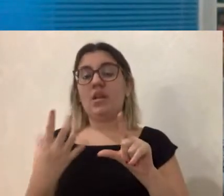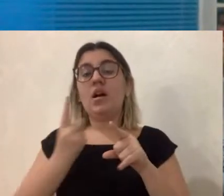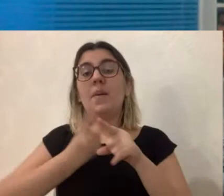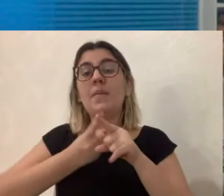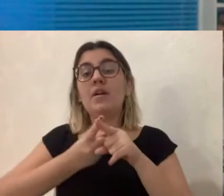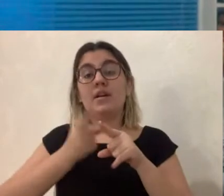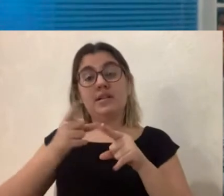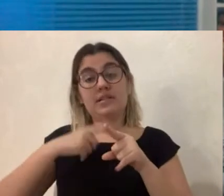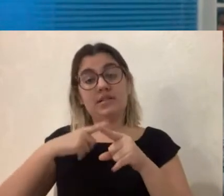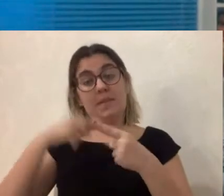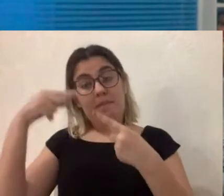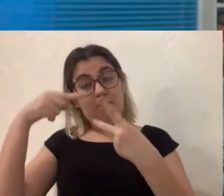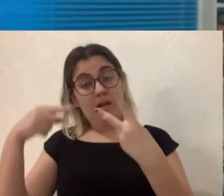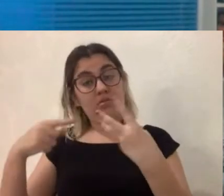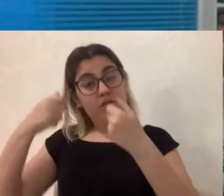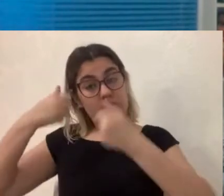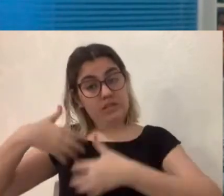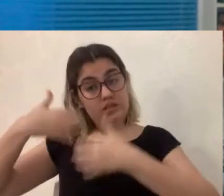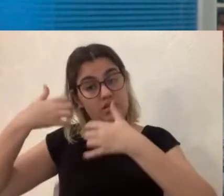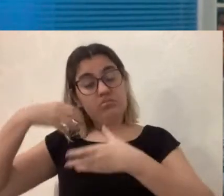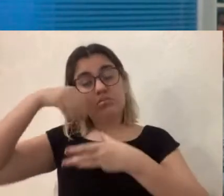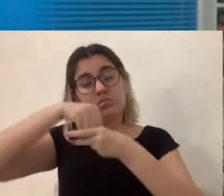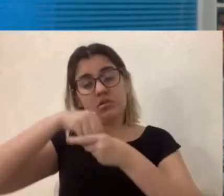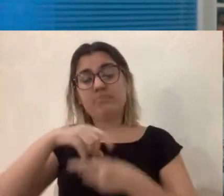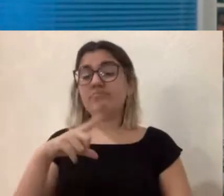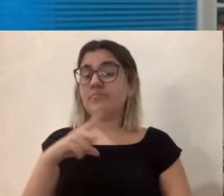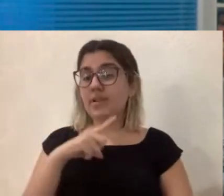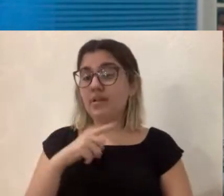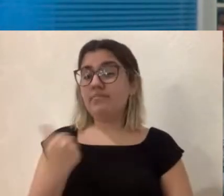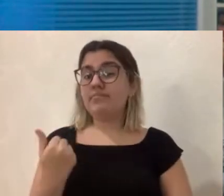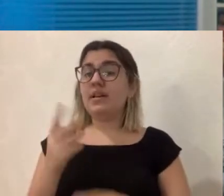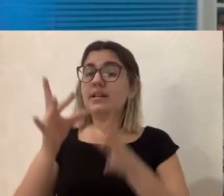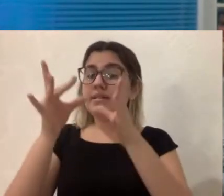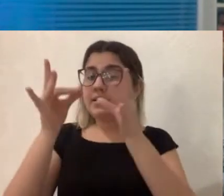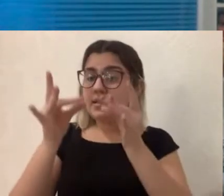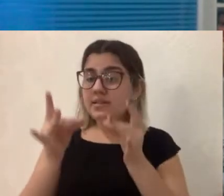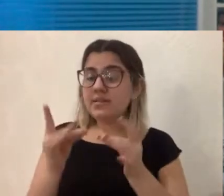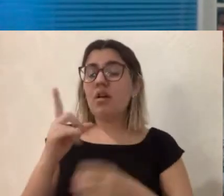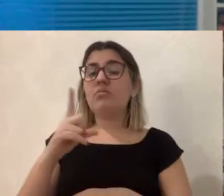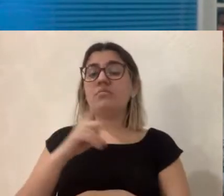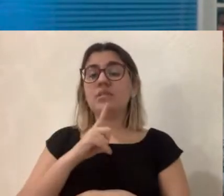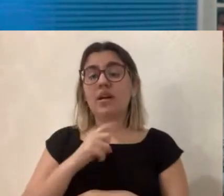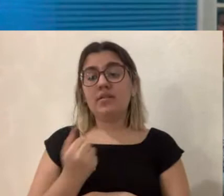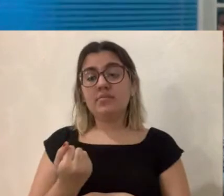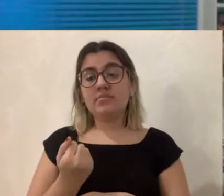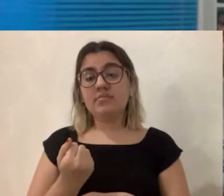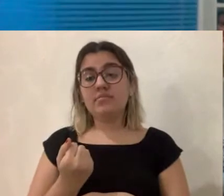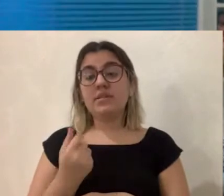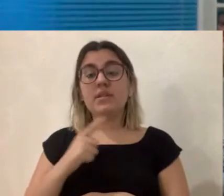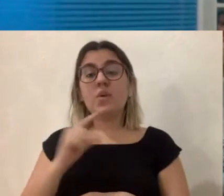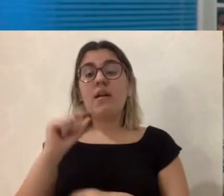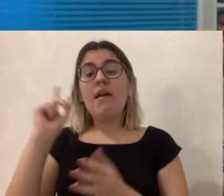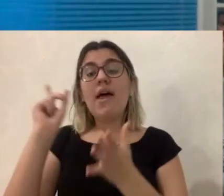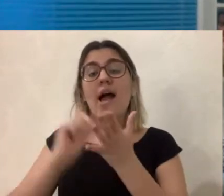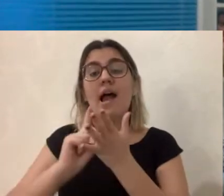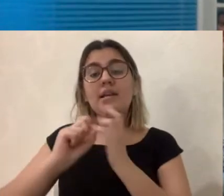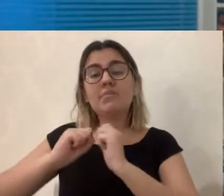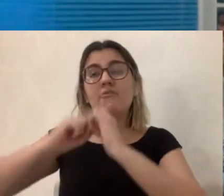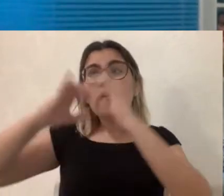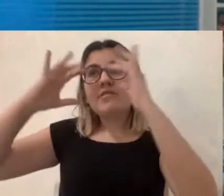audiodescritivos? Temos elementos descritivos? Temos. Temos também realismo fantástico, temos também